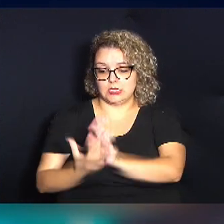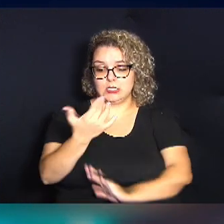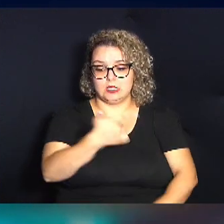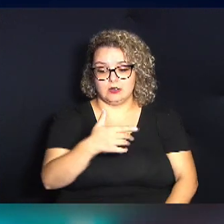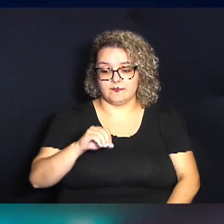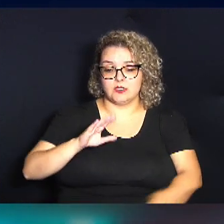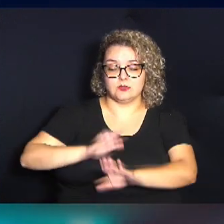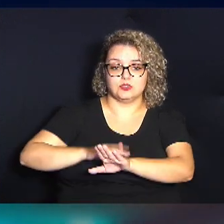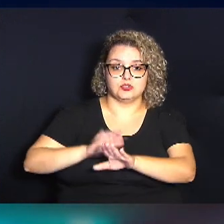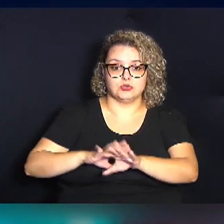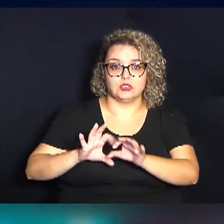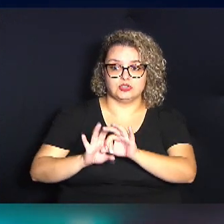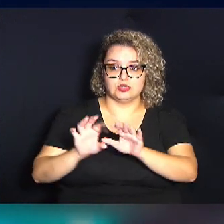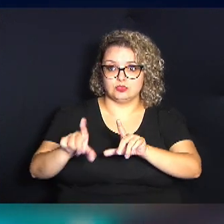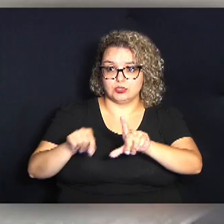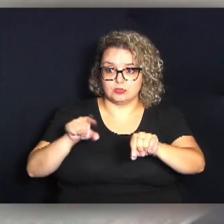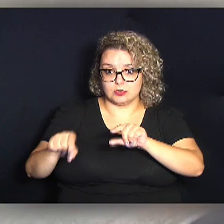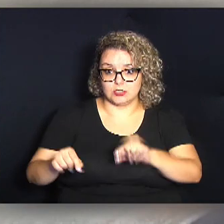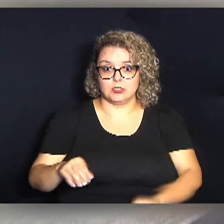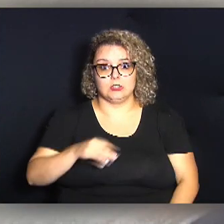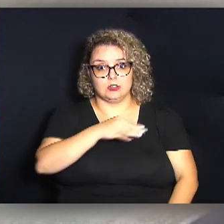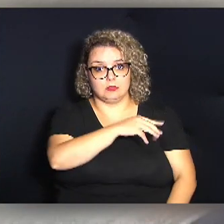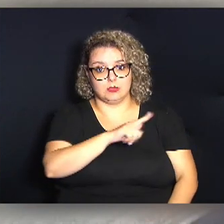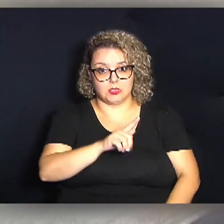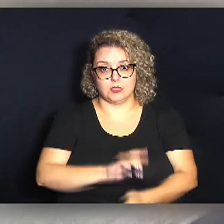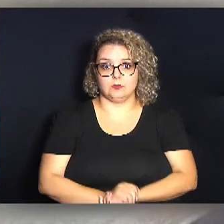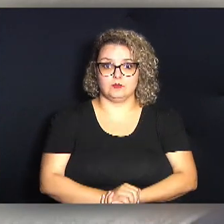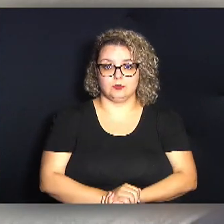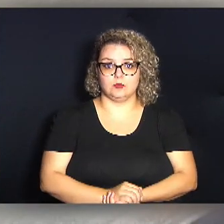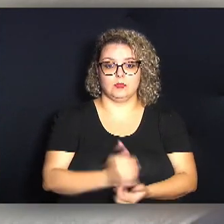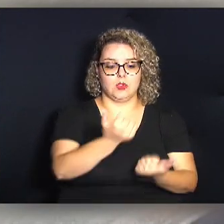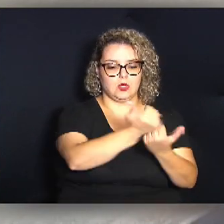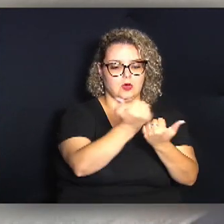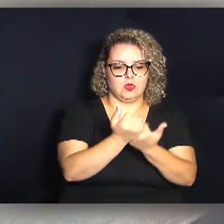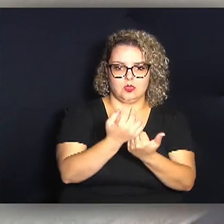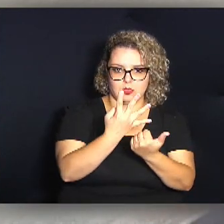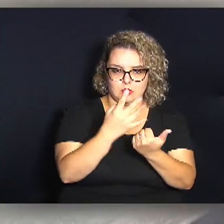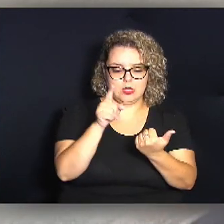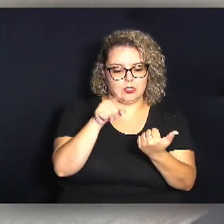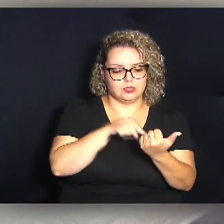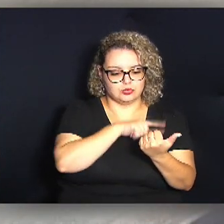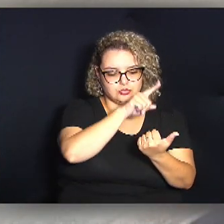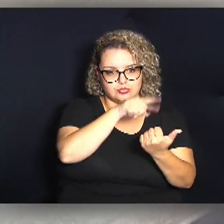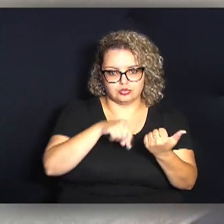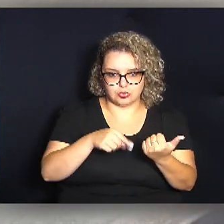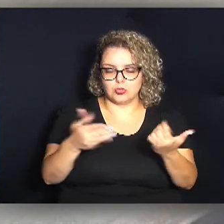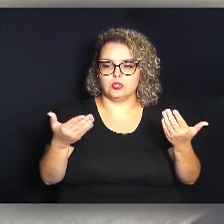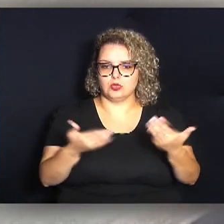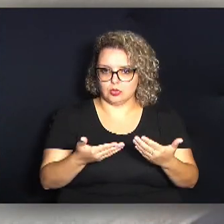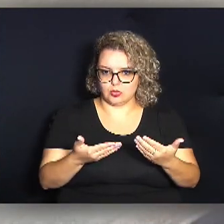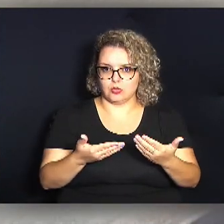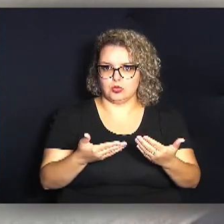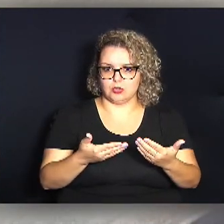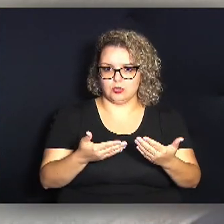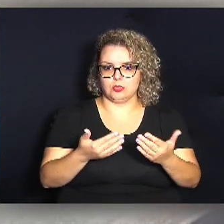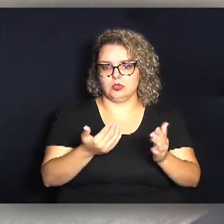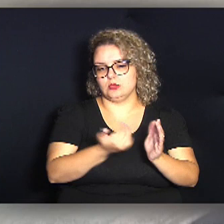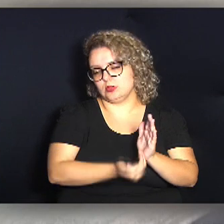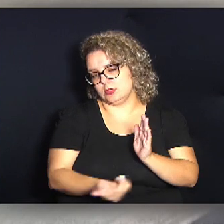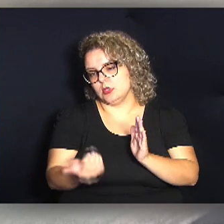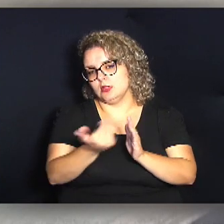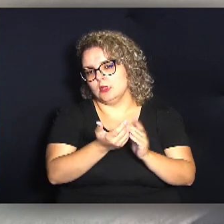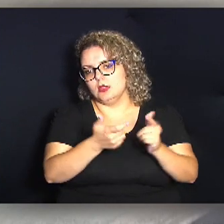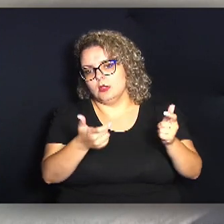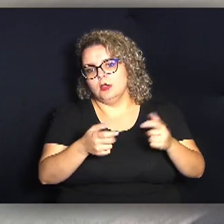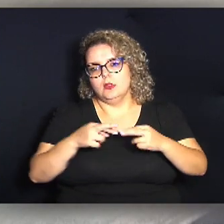funções de livre nomeação na rede Mário Gatti. Ele extingue 4 cargos que hoje prevalecem na